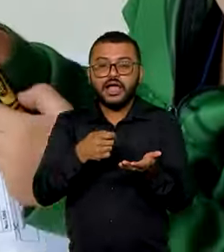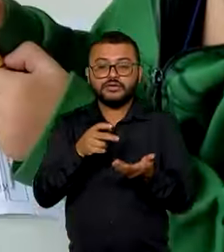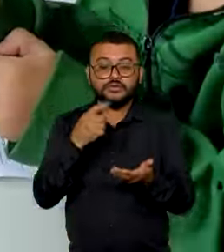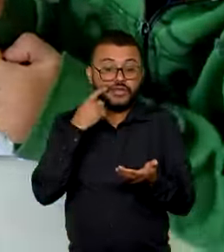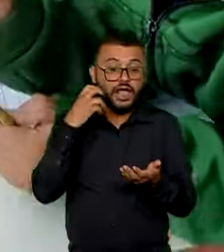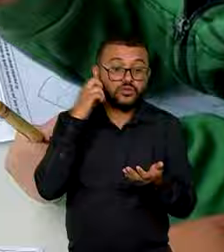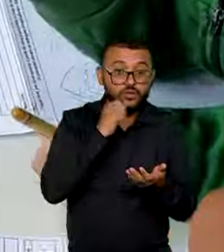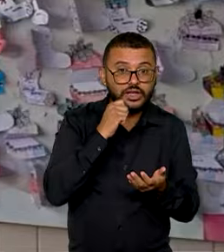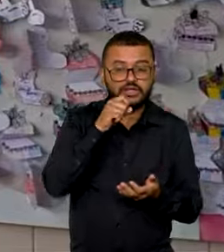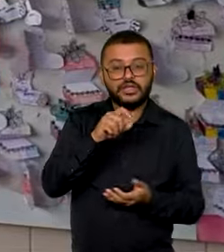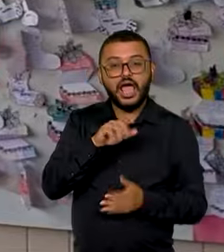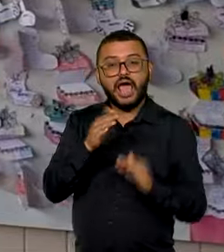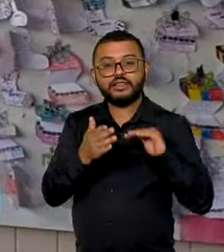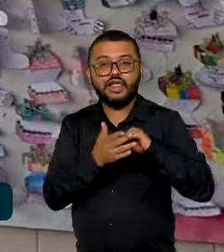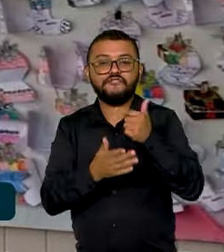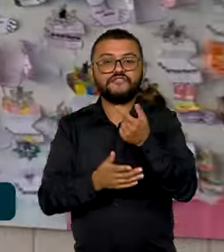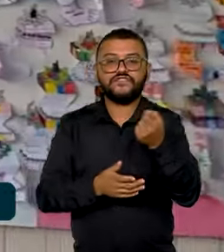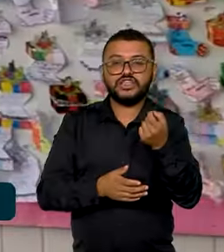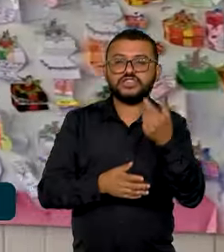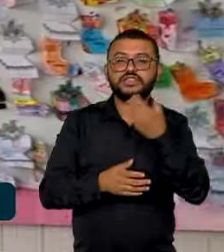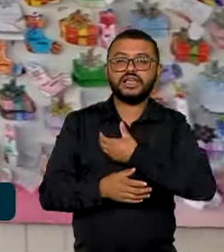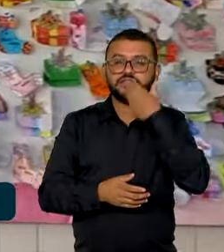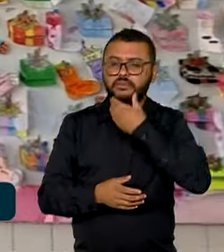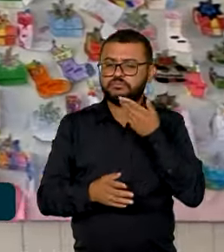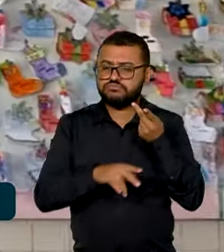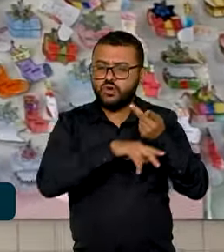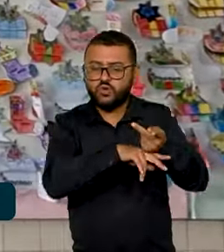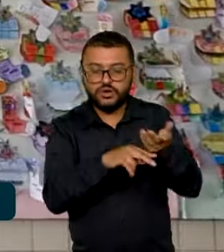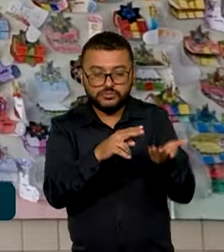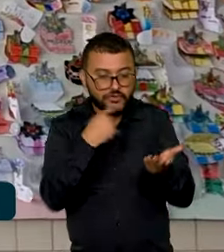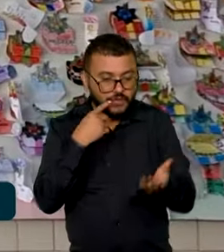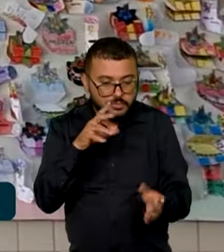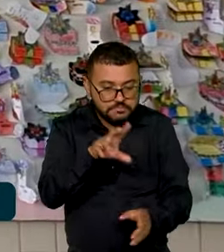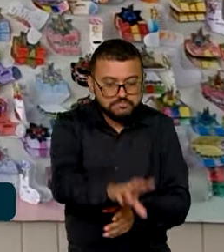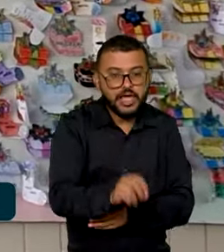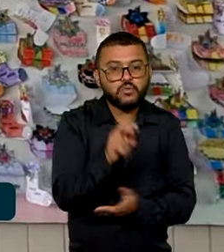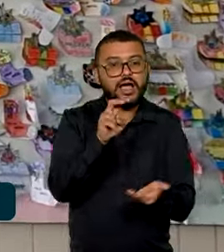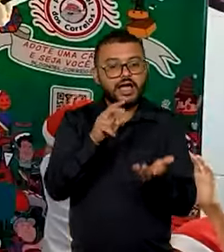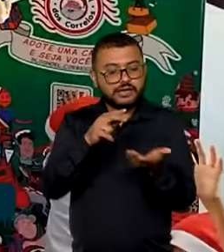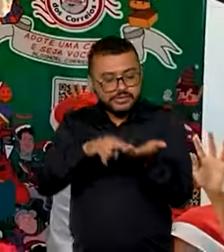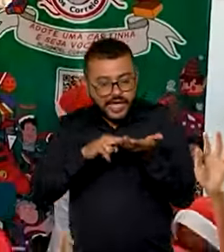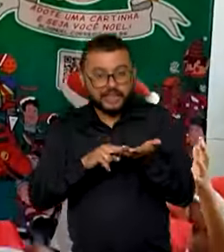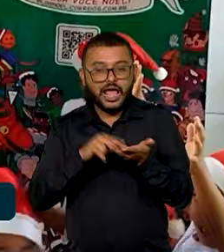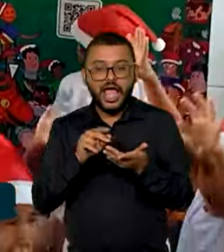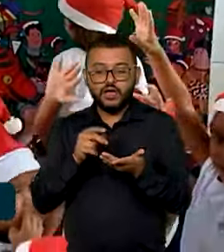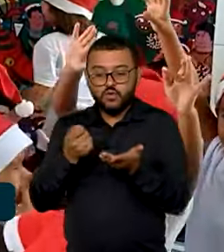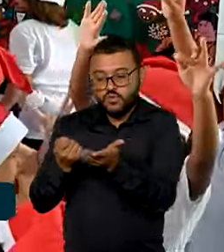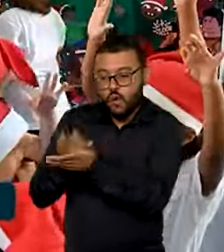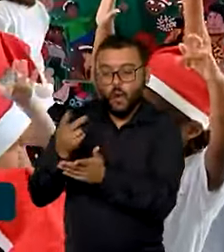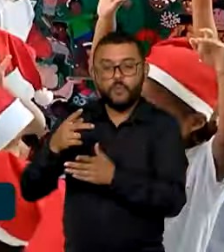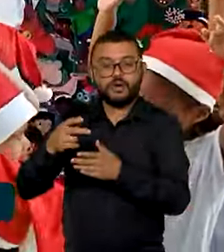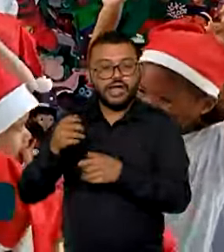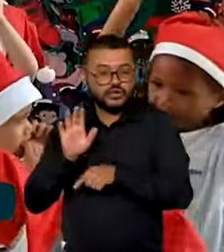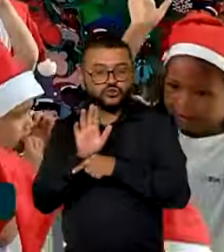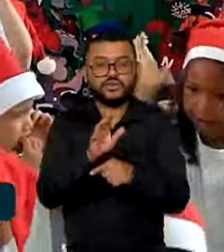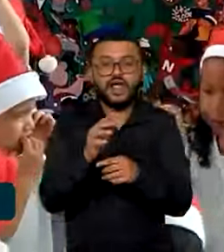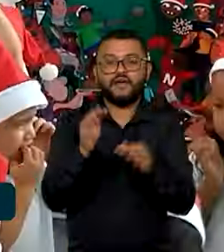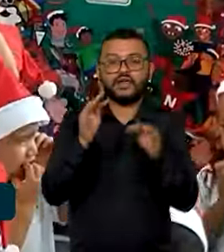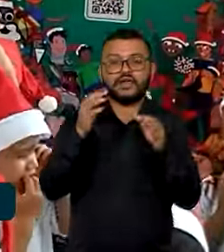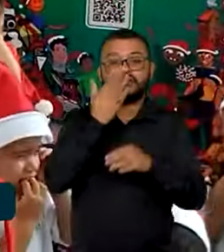de dezembro. Procure uma agência dos Correios, adote uma cartinha e faça a felicidade de uma criança.